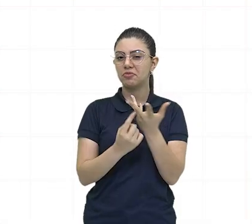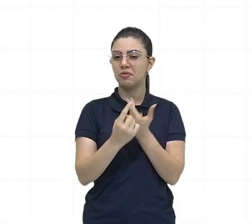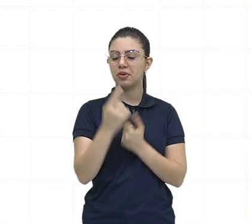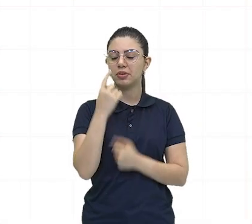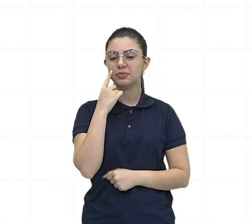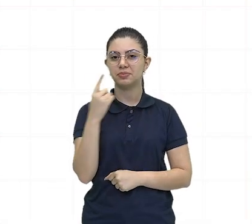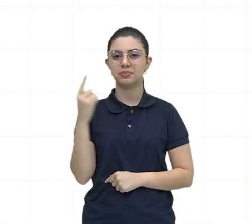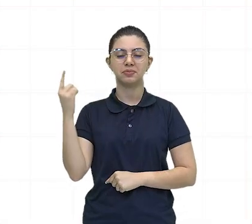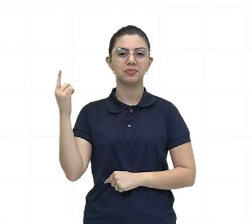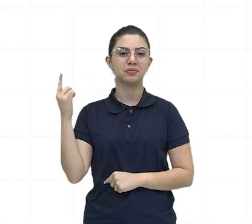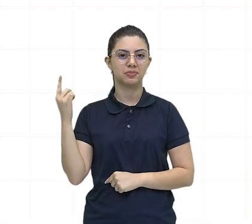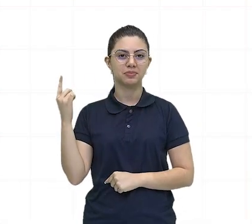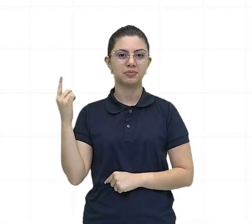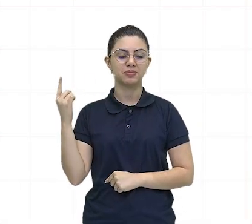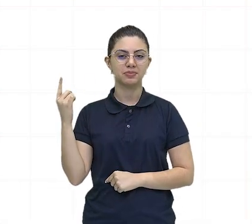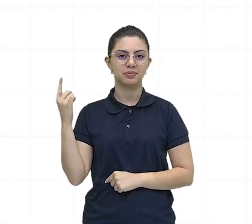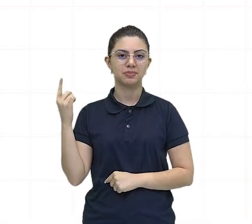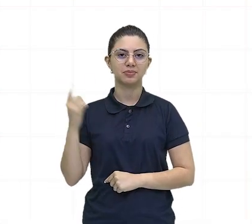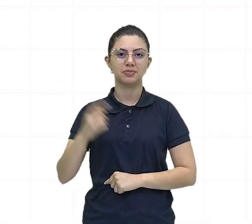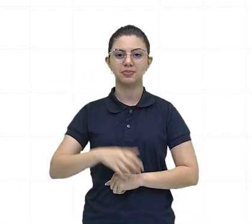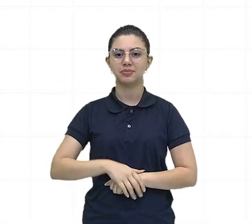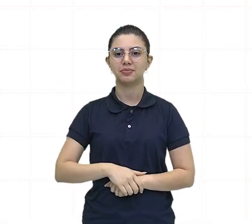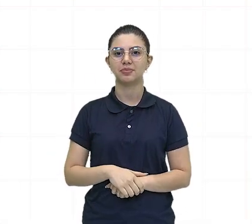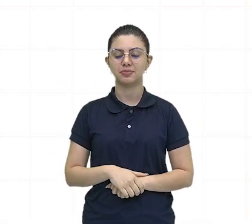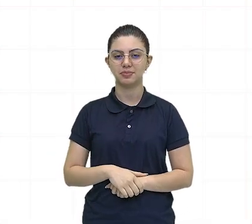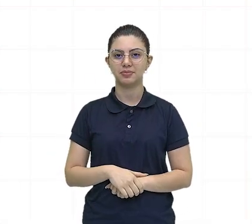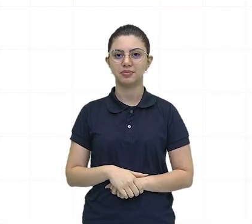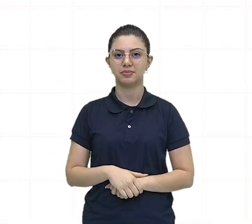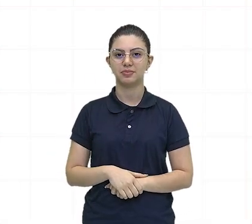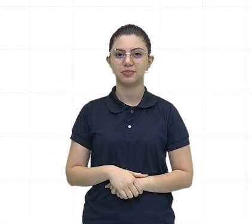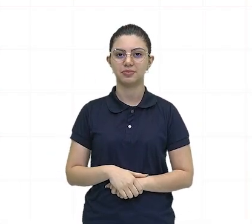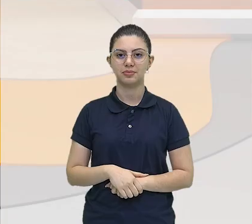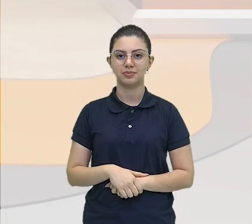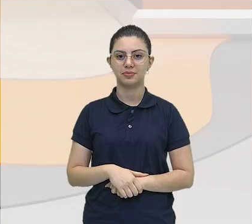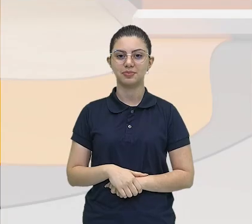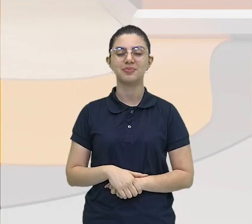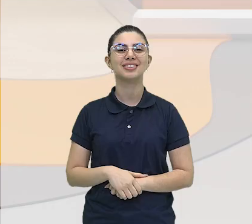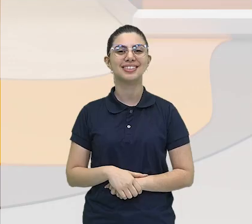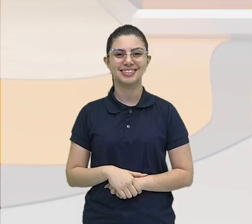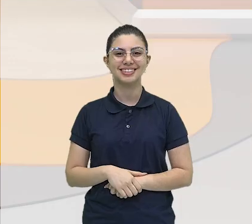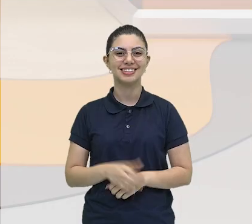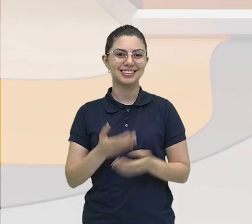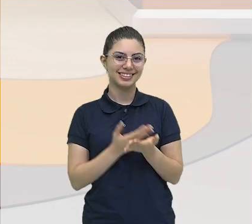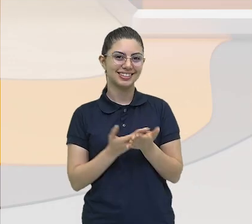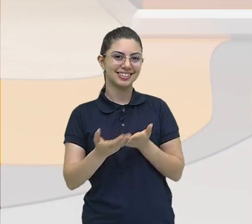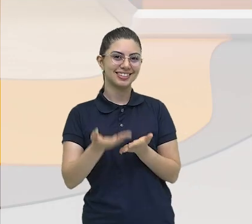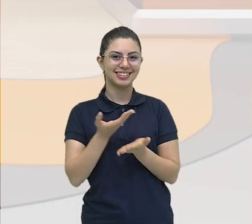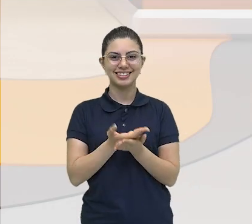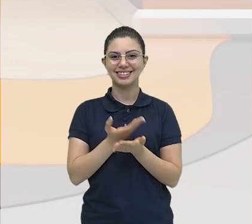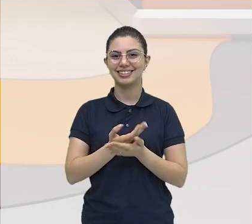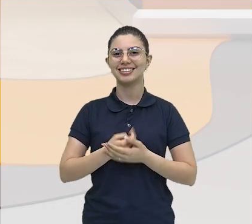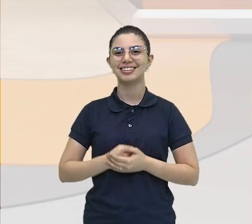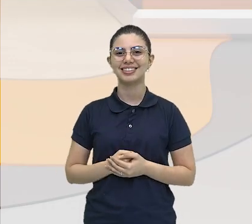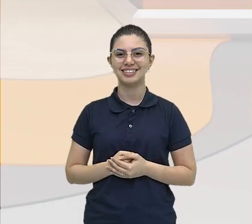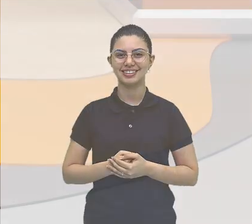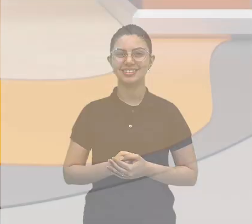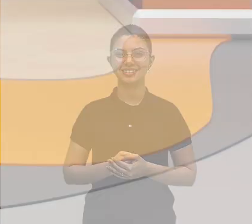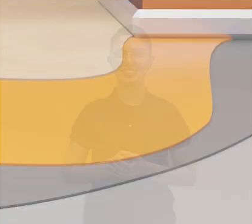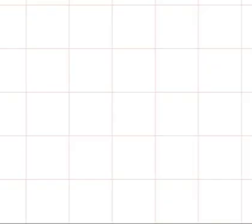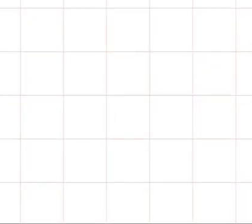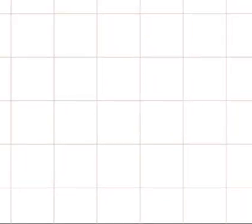desértico, polar, semiárido e o frio de montanha. Então, vamos lá dar início à nossa